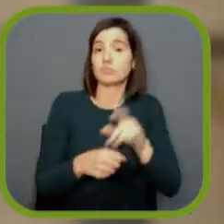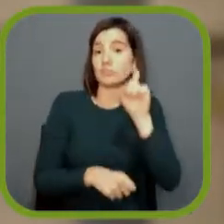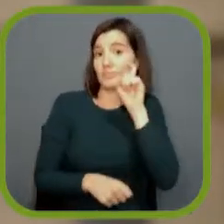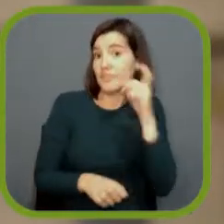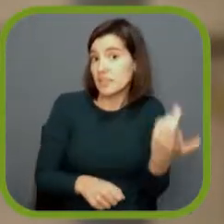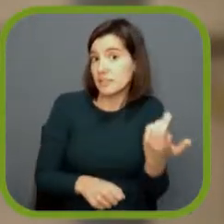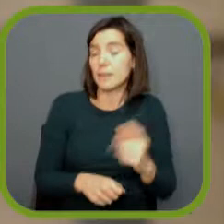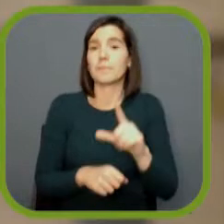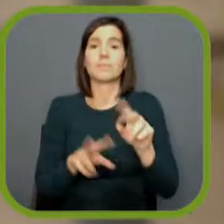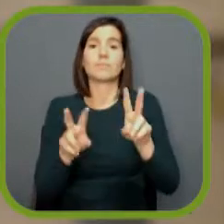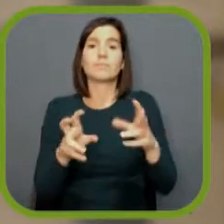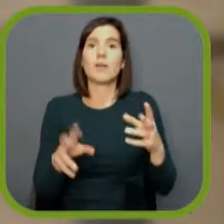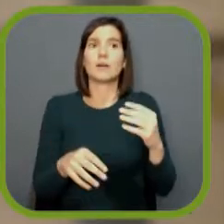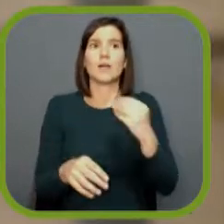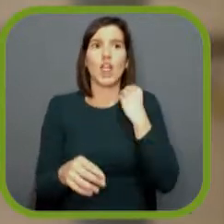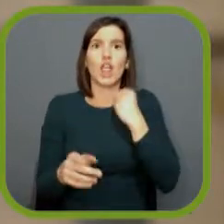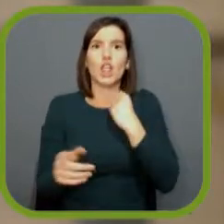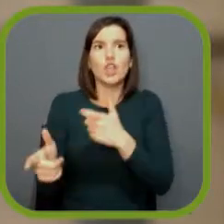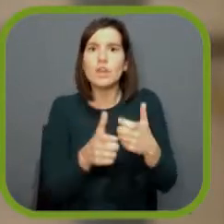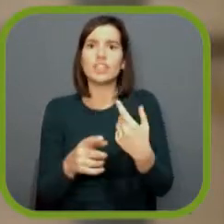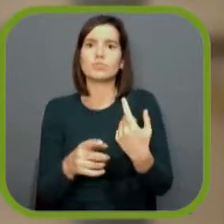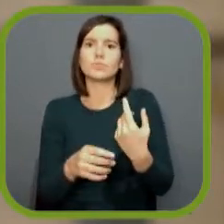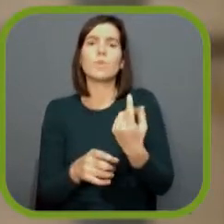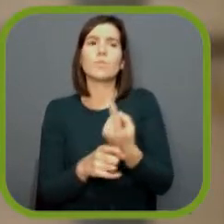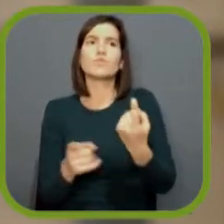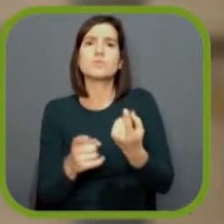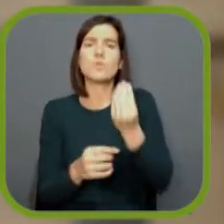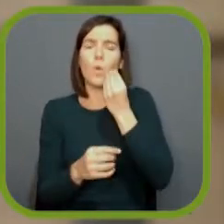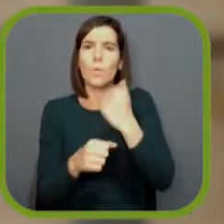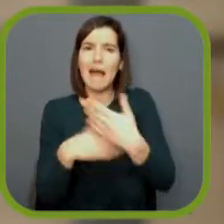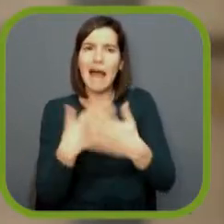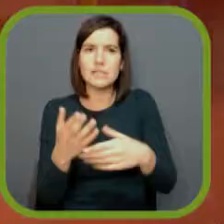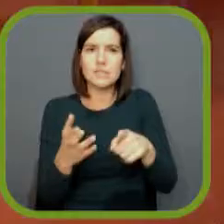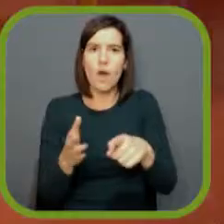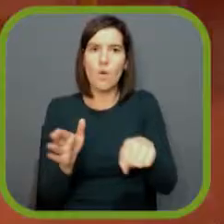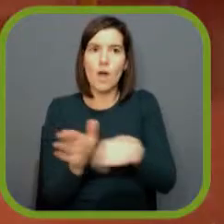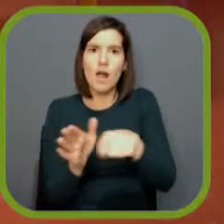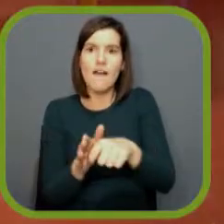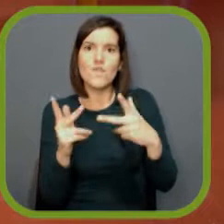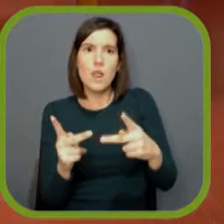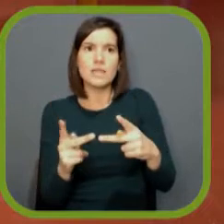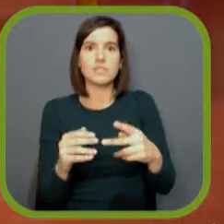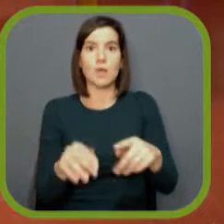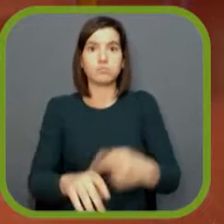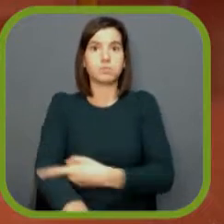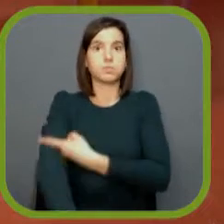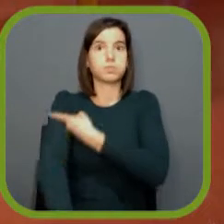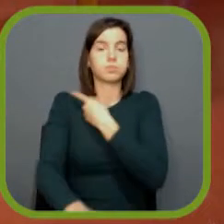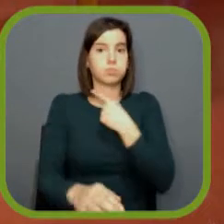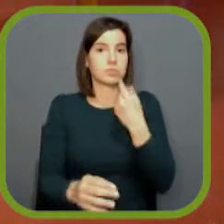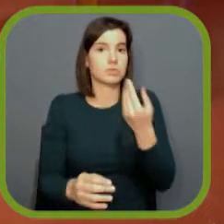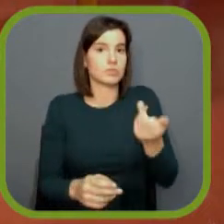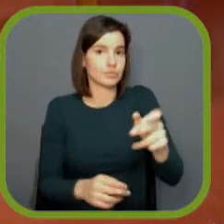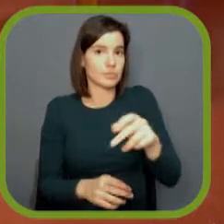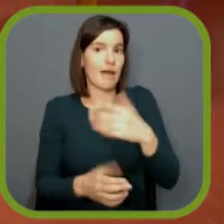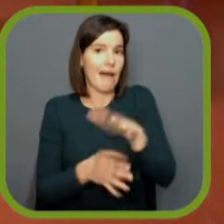defesa, através essencialmente da questão do terrorismo e perceber o que é a ação subversiva, o que é o extremismo violento, as formas que o extremismo